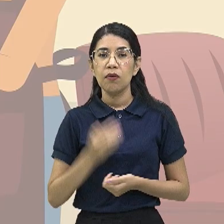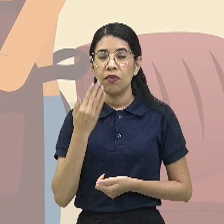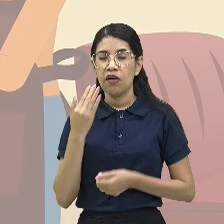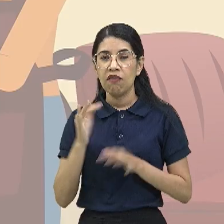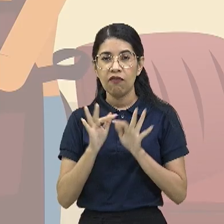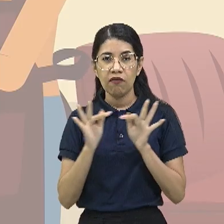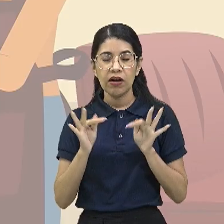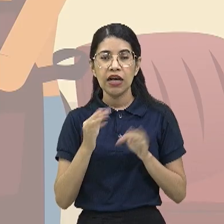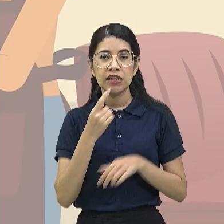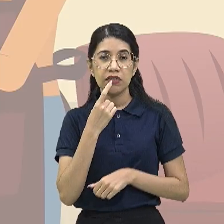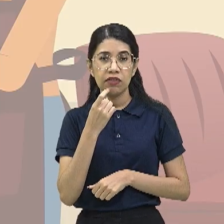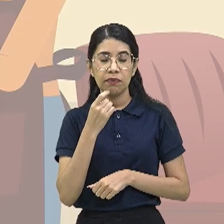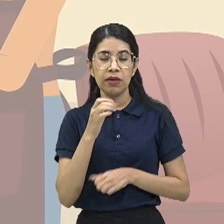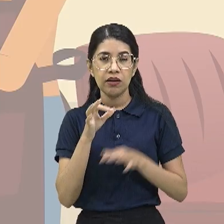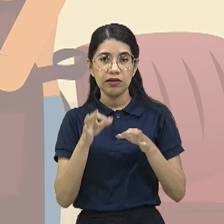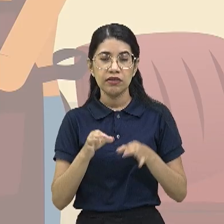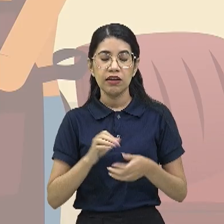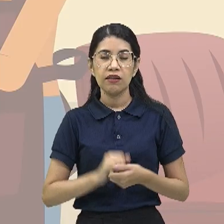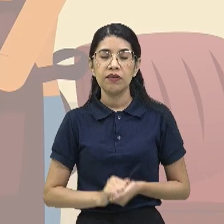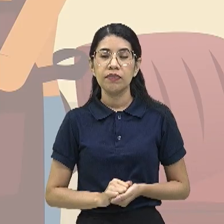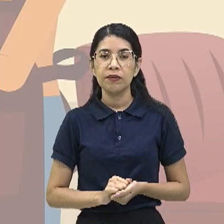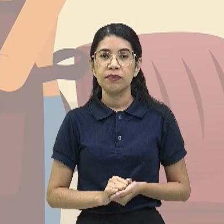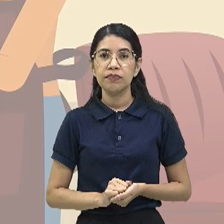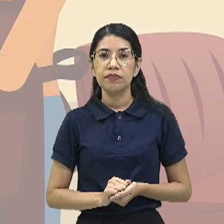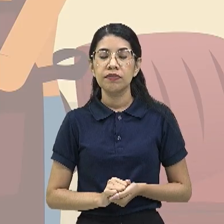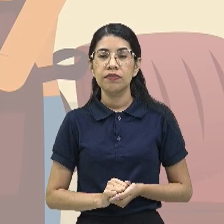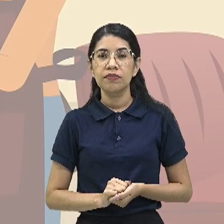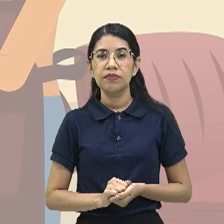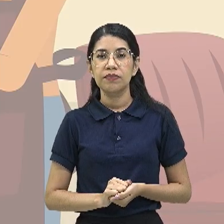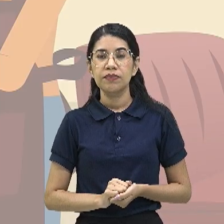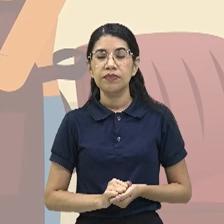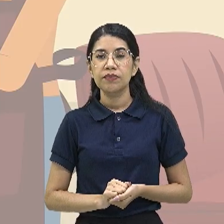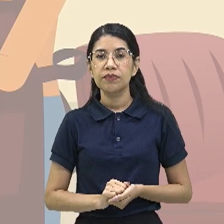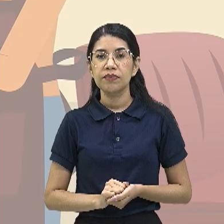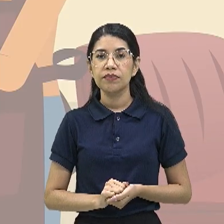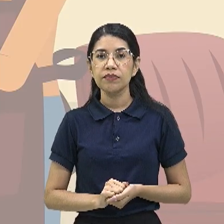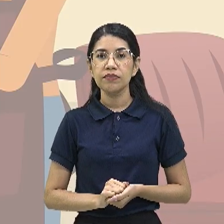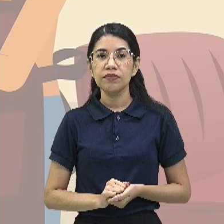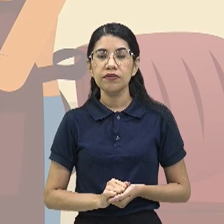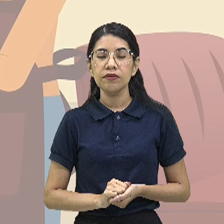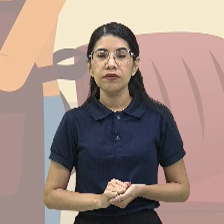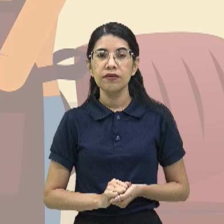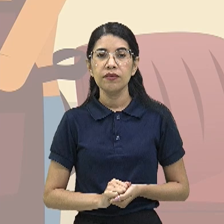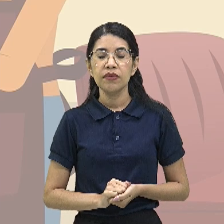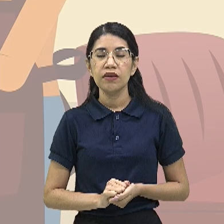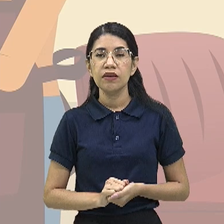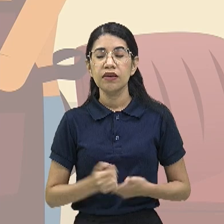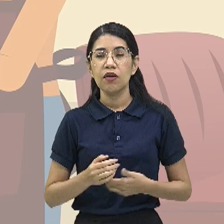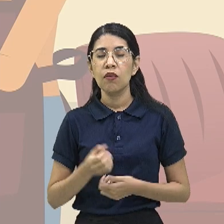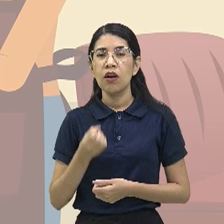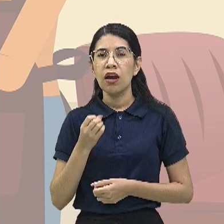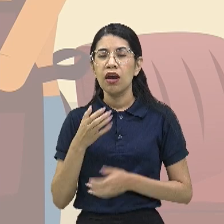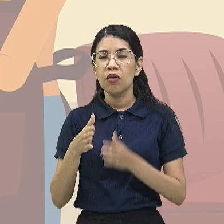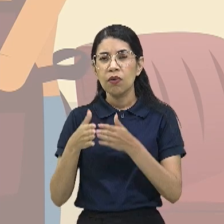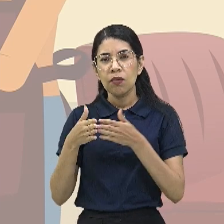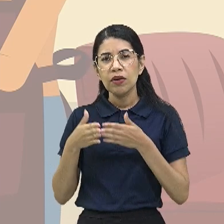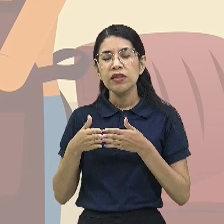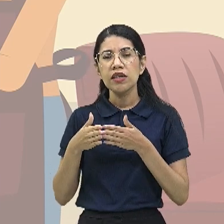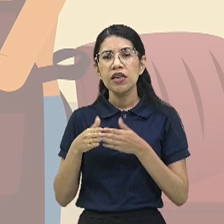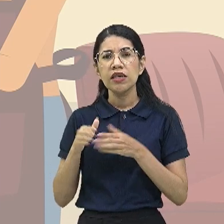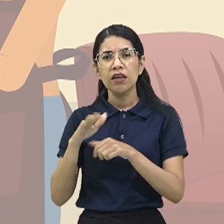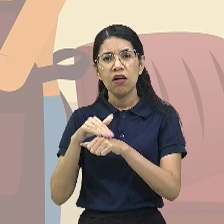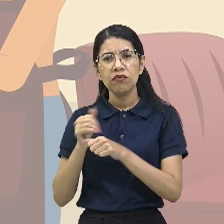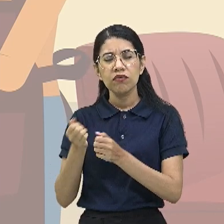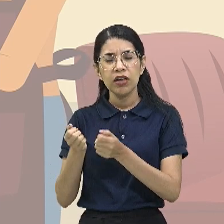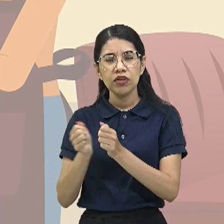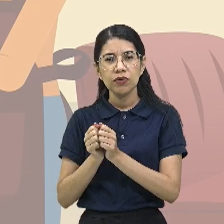né? Garçonete, vem aqui, ó. Excuse me, please. Então, olá, né? Com licença. Aqui, por favor.